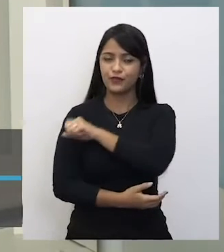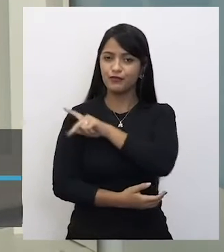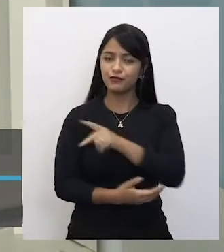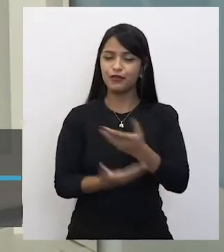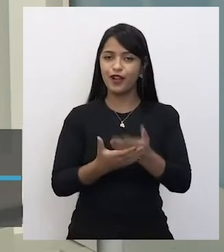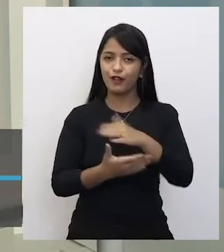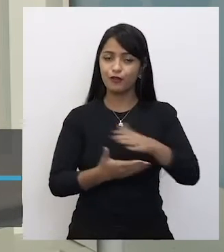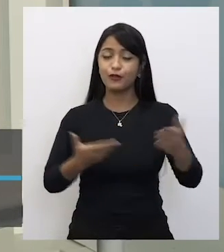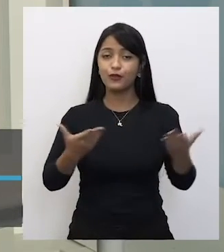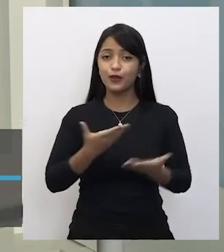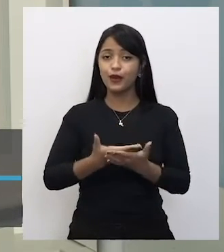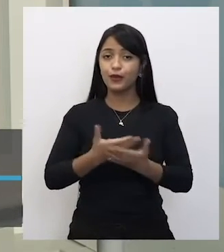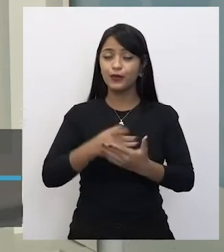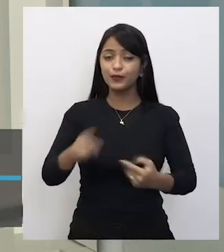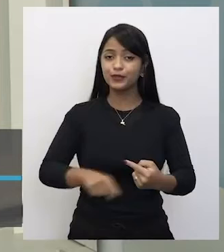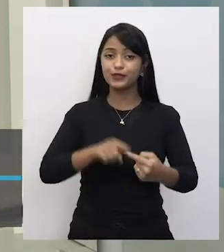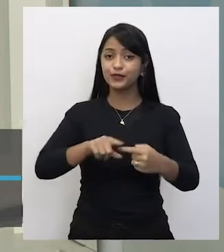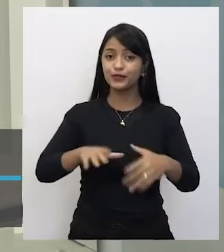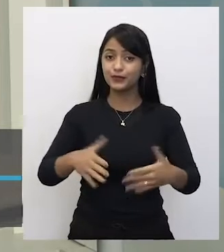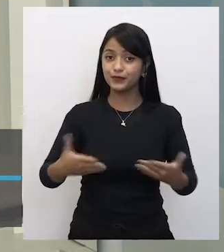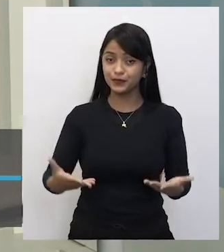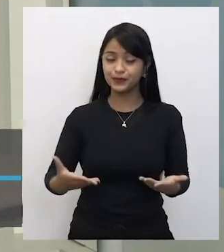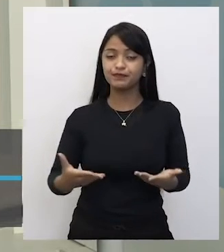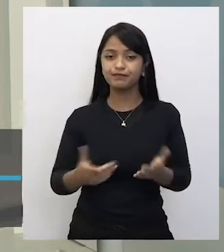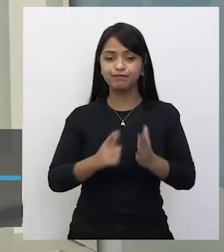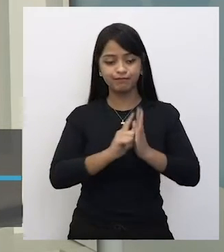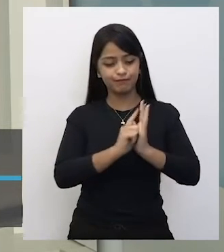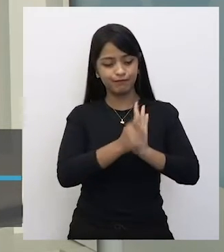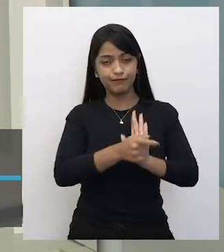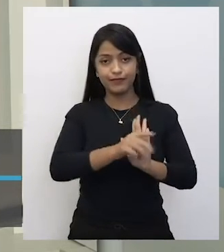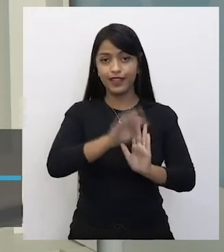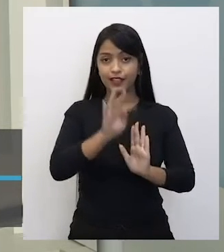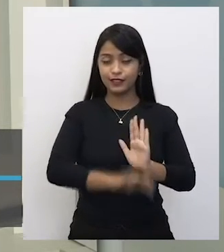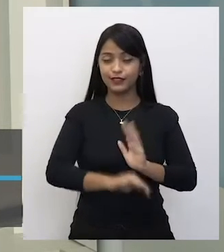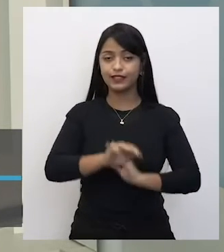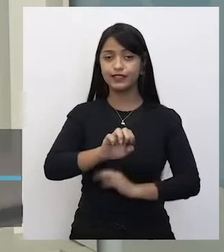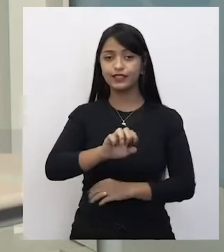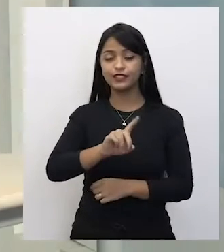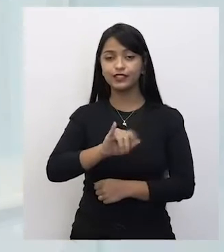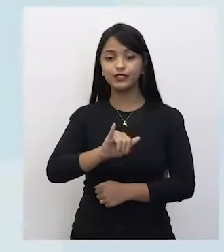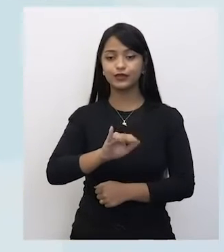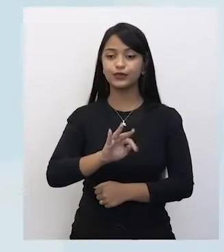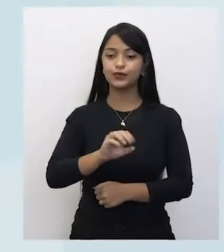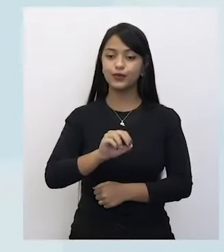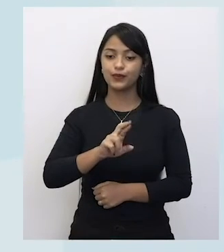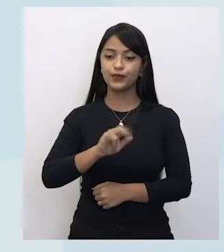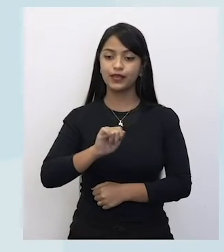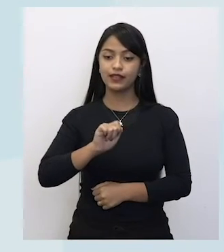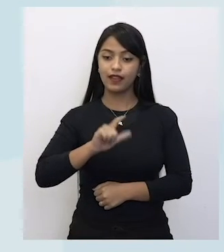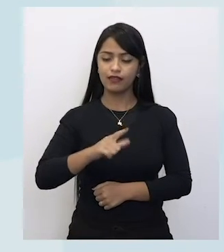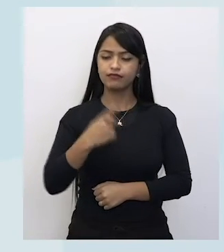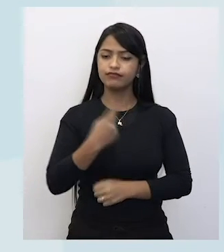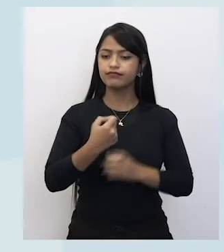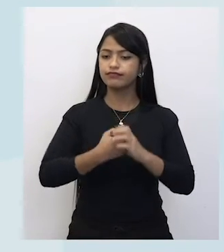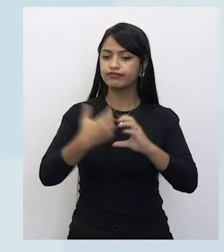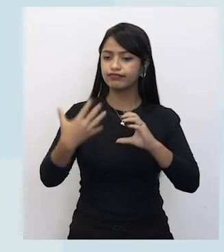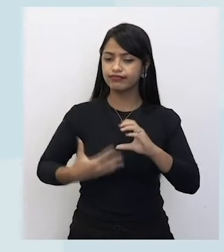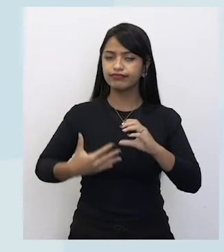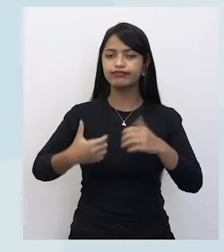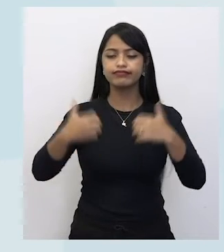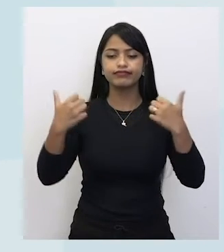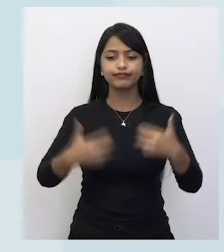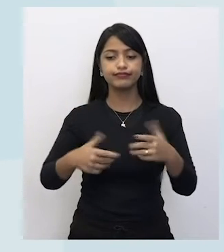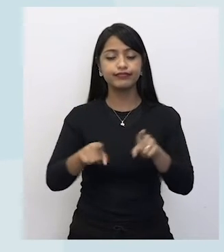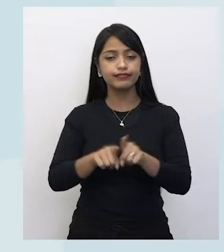objetivos da aula. Vamos lá? Retomar o gênero textual, editorial e suas características, identificar e